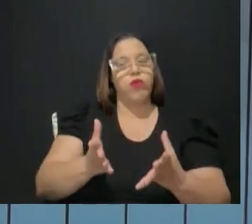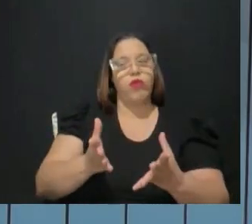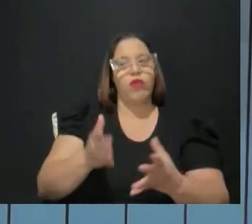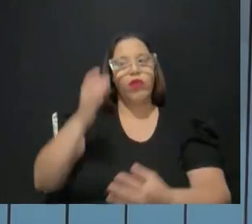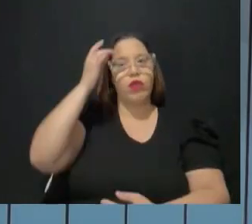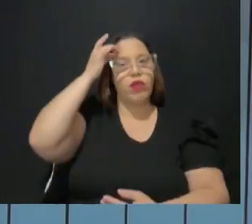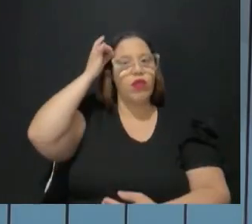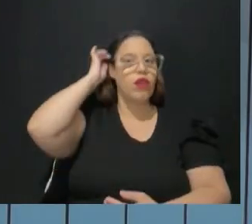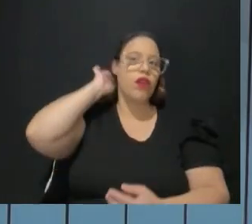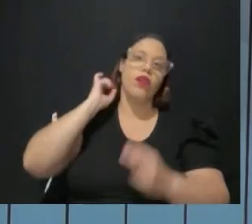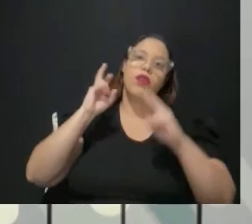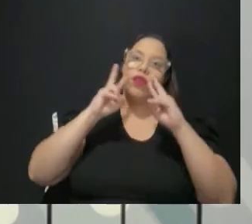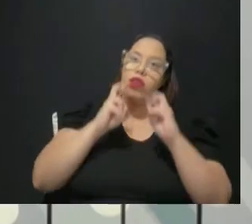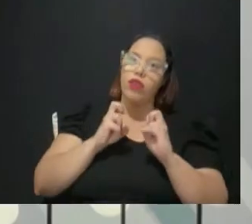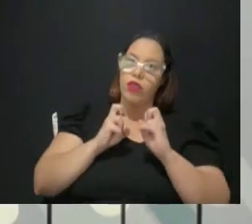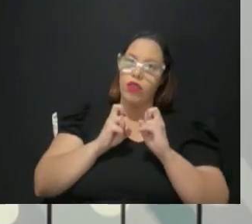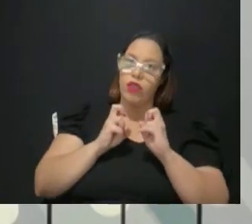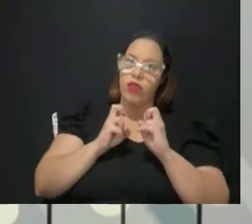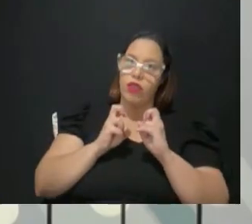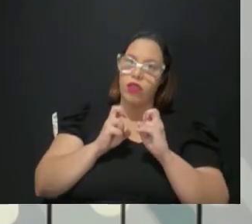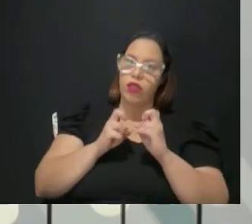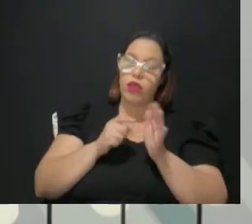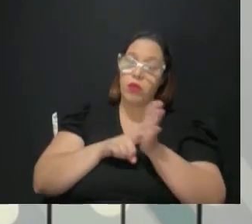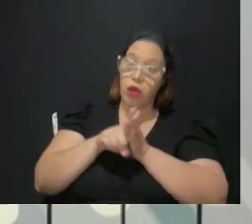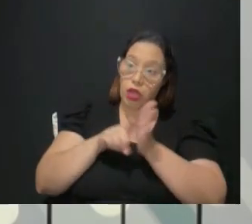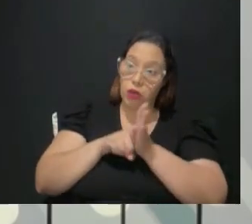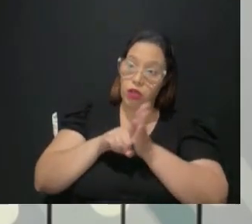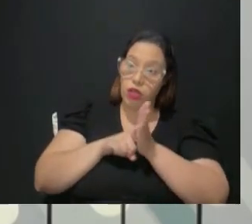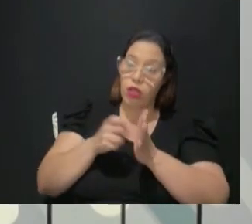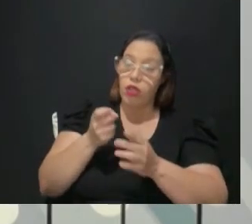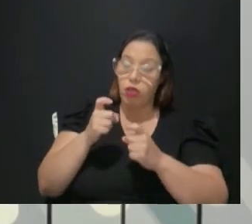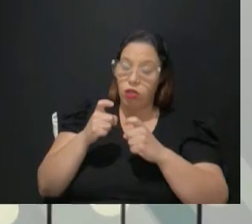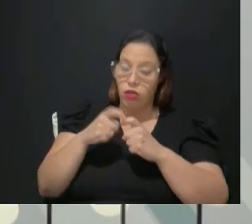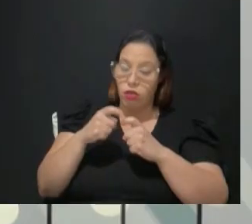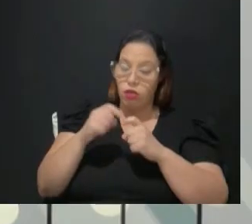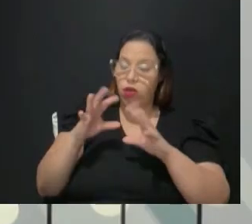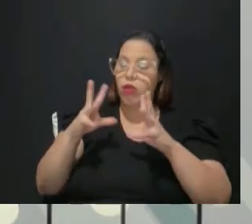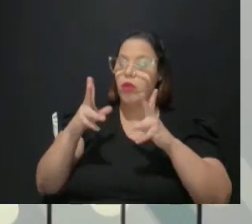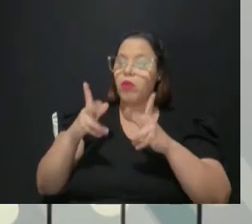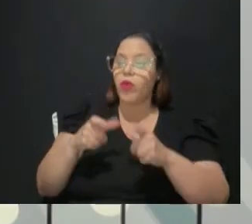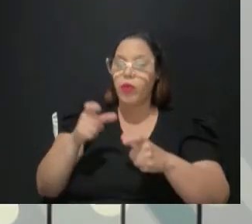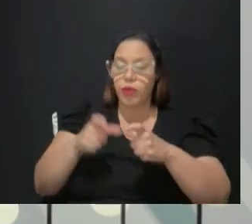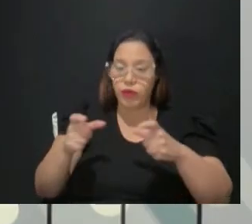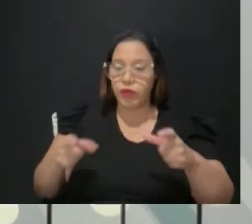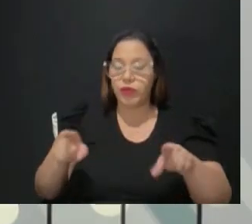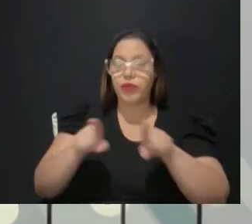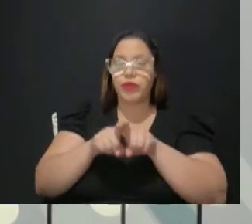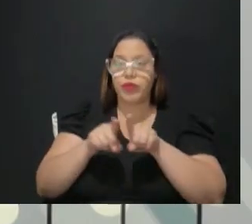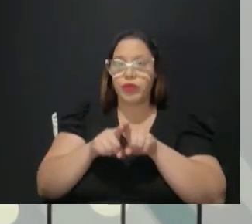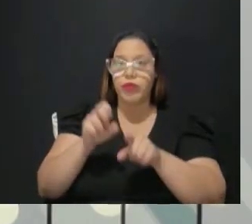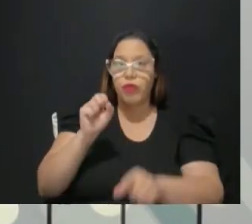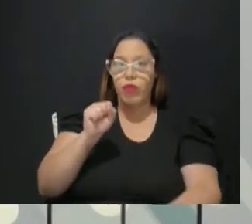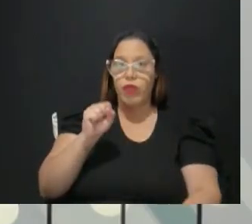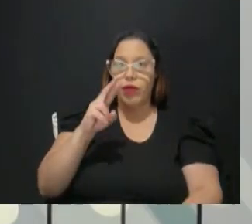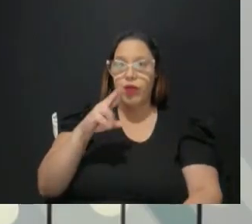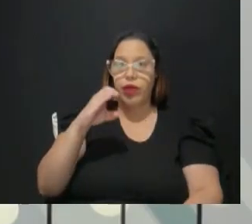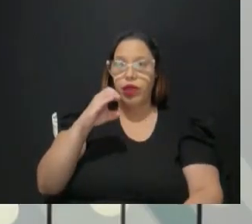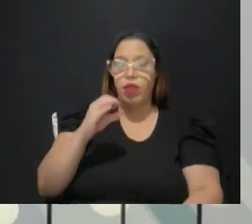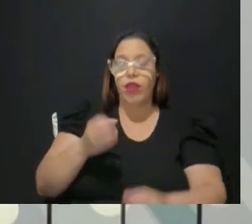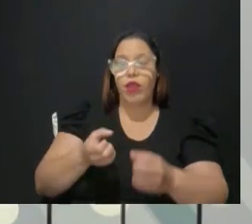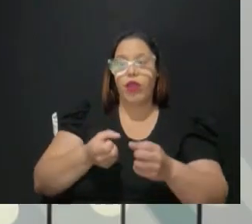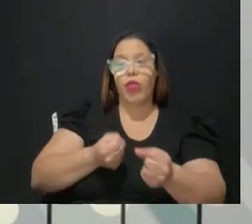A gente percebe, né, doutor, por essa pesquisa, que muitas pessoas também tiveram AVC porque